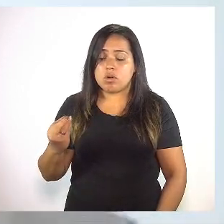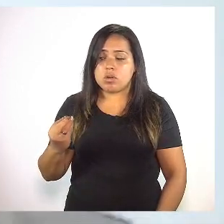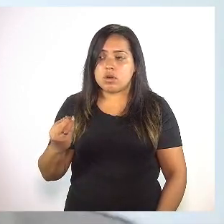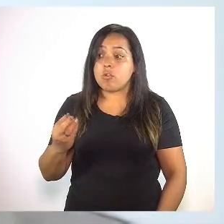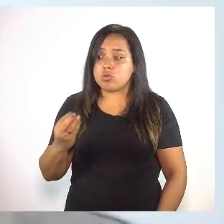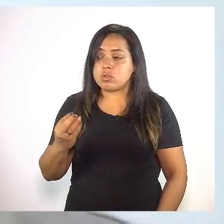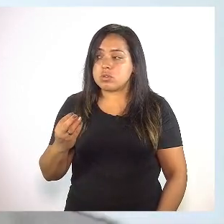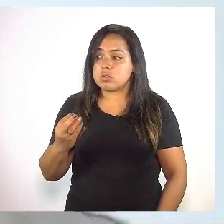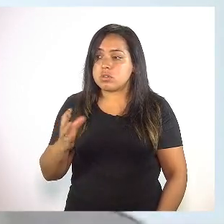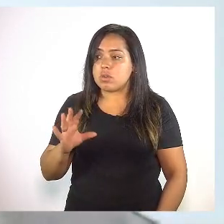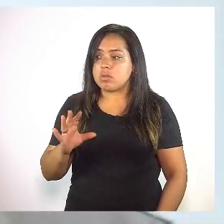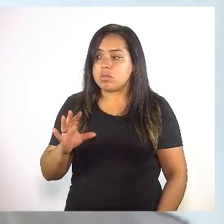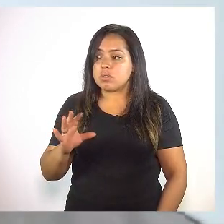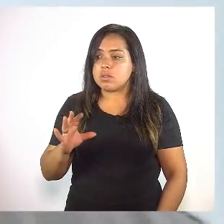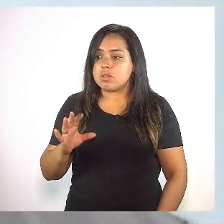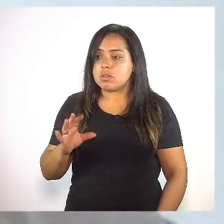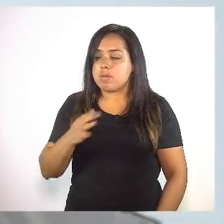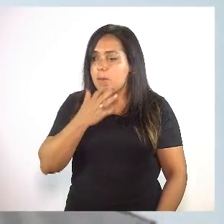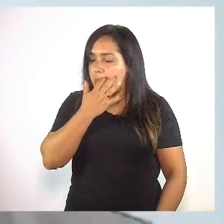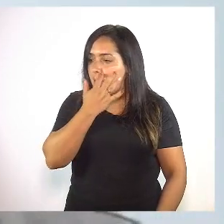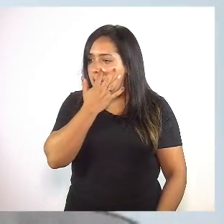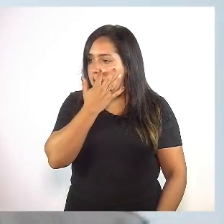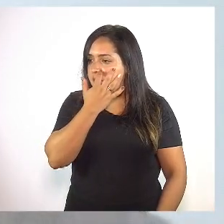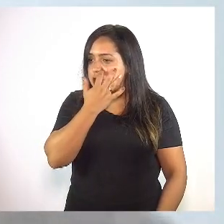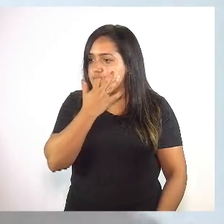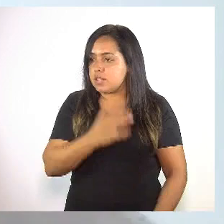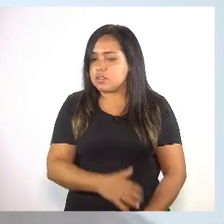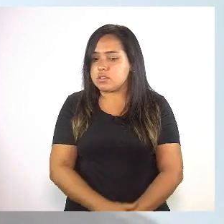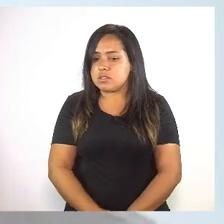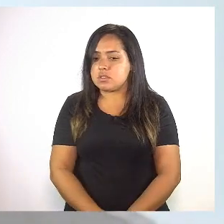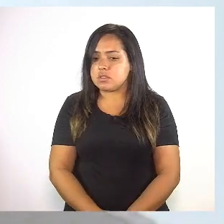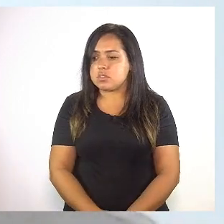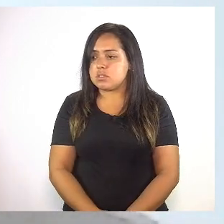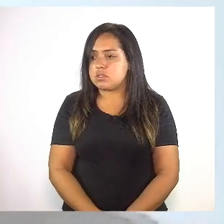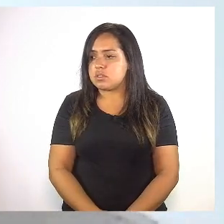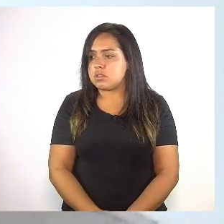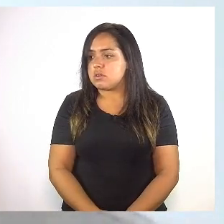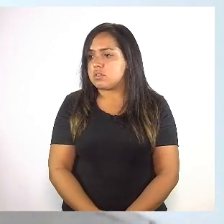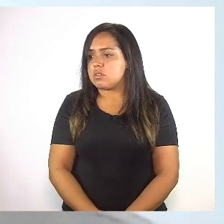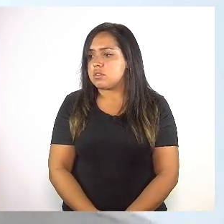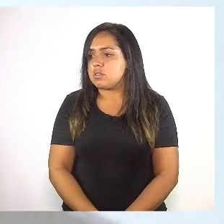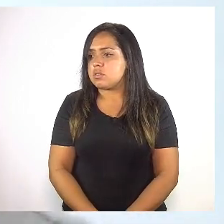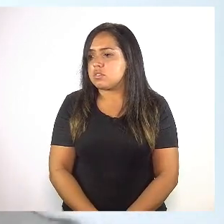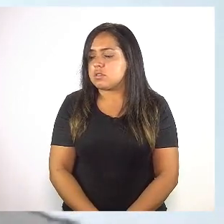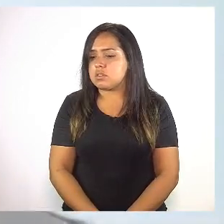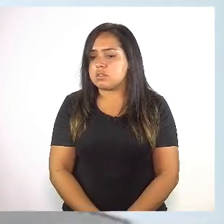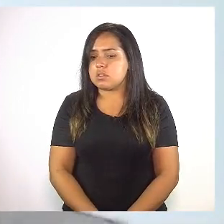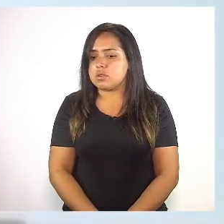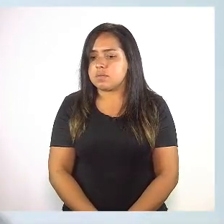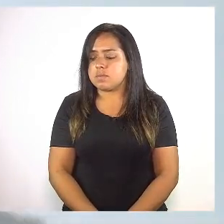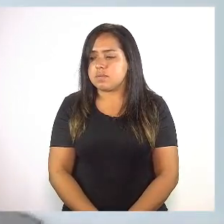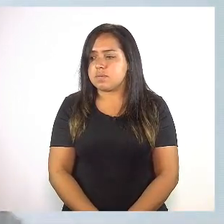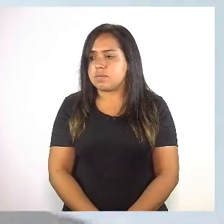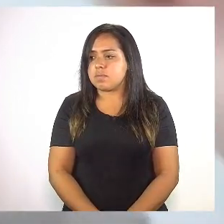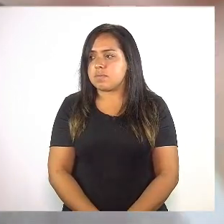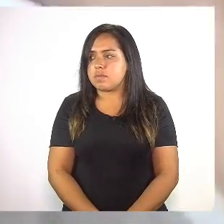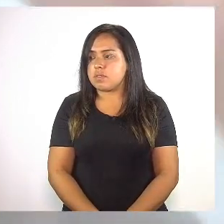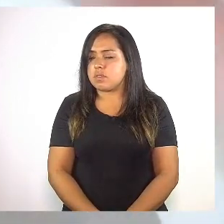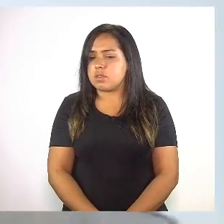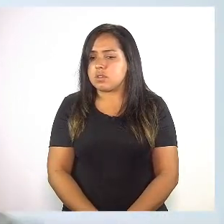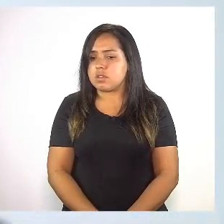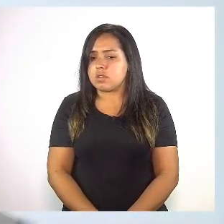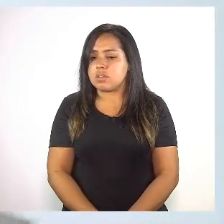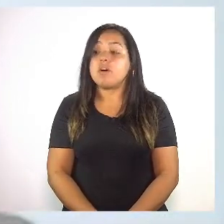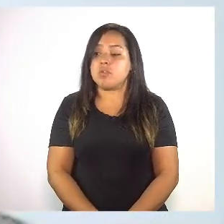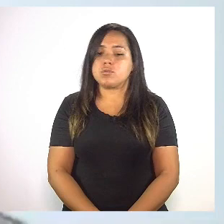todos os membros, tanto os desembargadores quanto os deputados que representam a Assembleia naquele tribunal, reconheceram